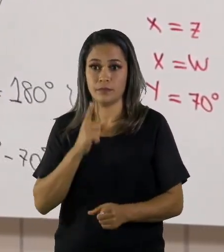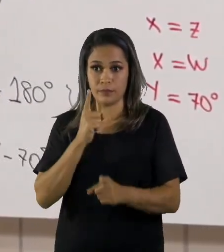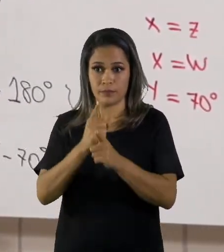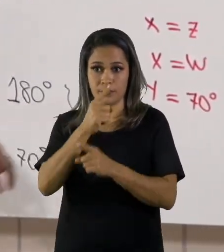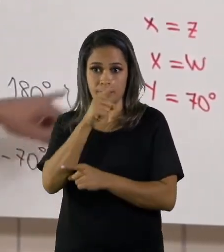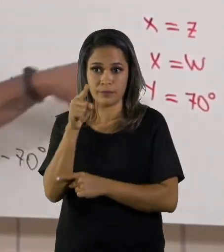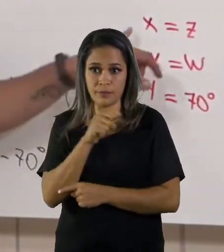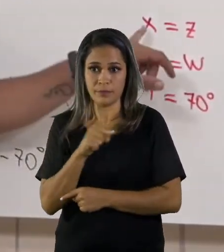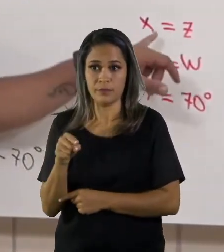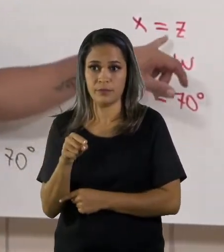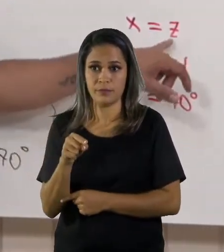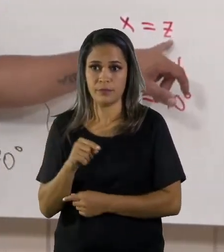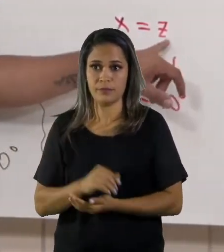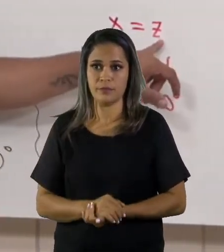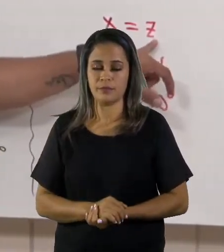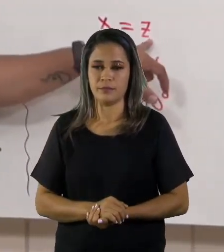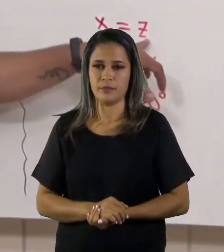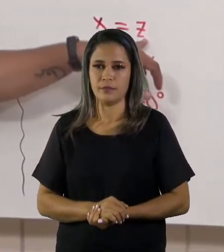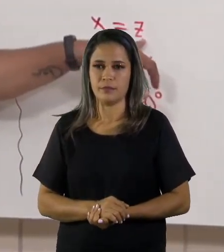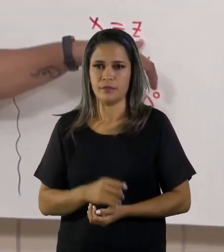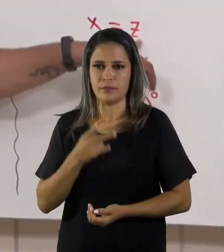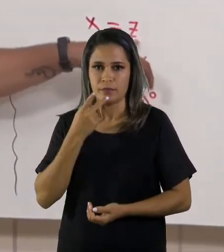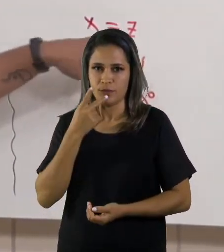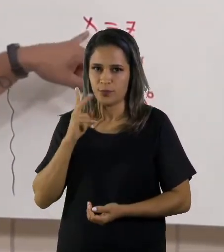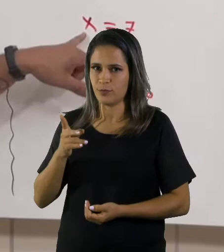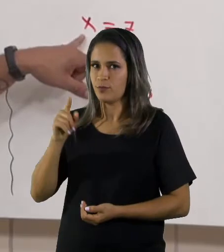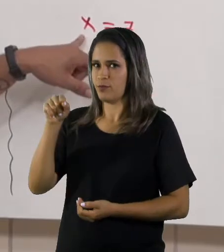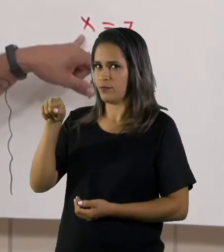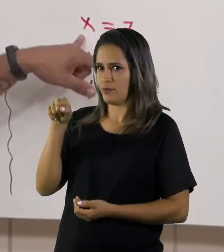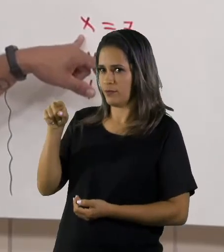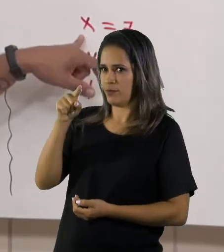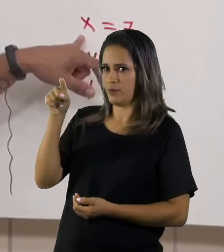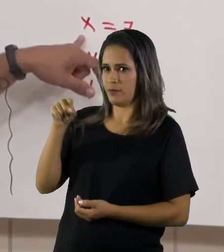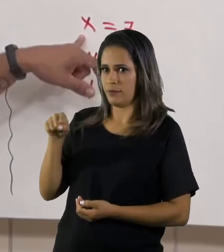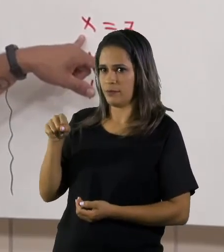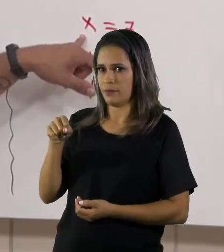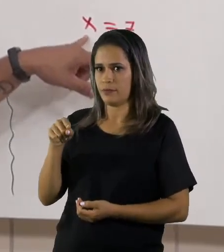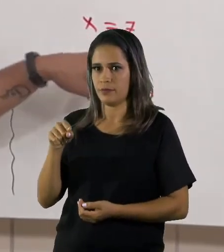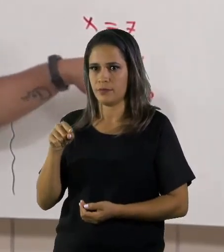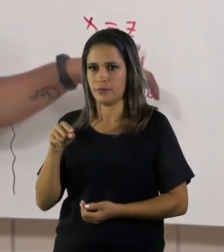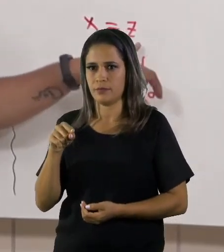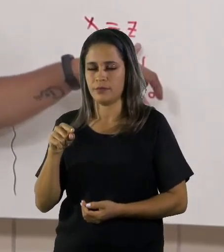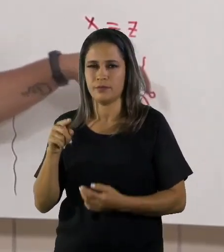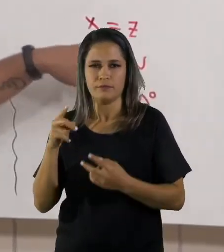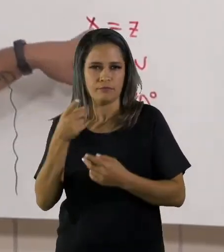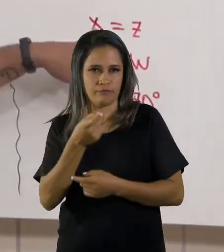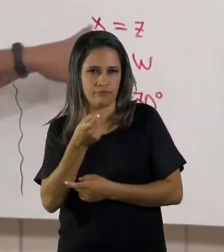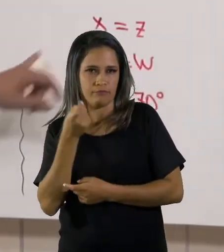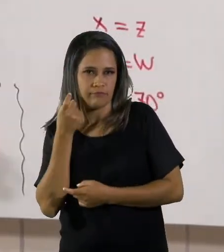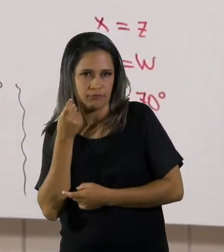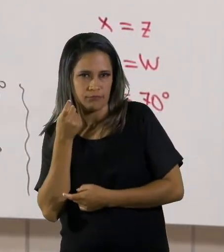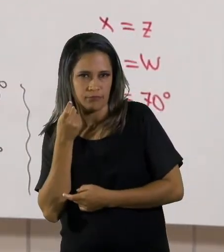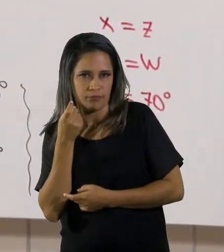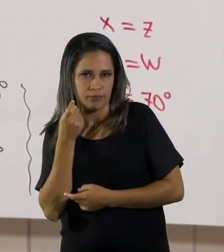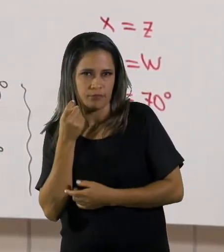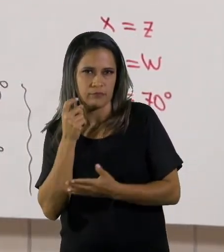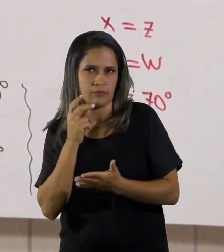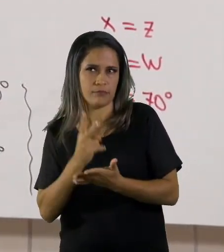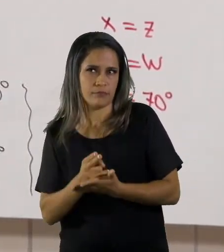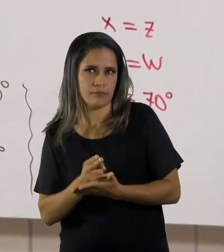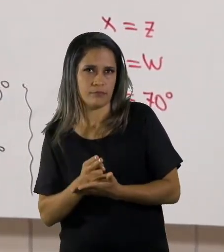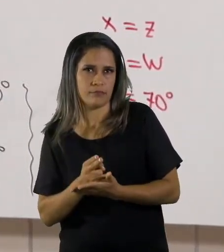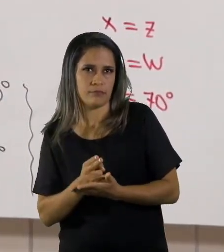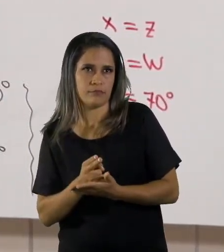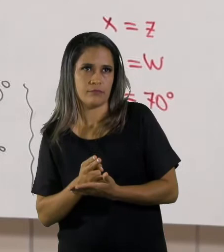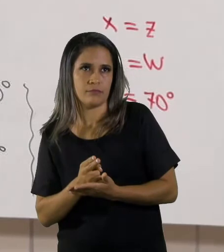Z. Aqui eu já falei que o Z vale X. Se o Z vale X,